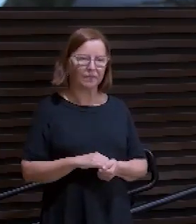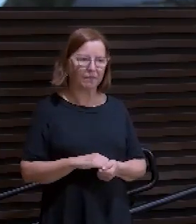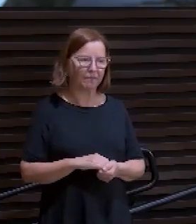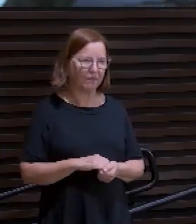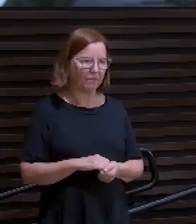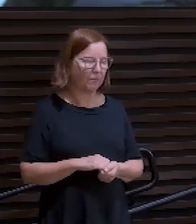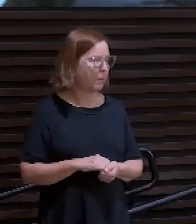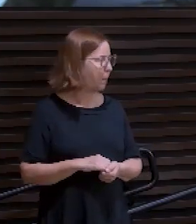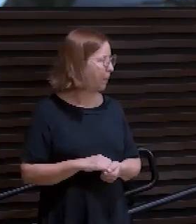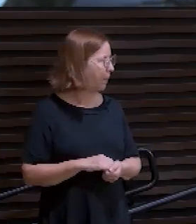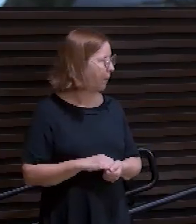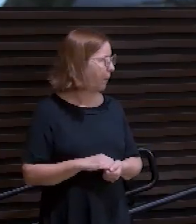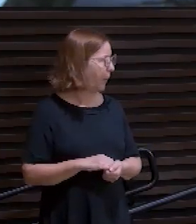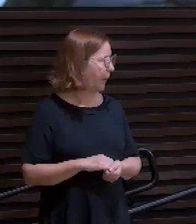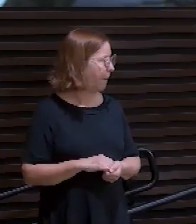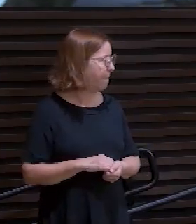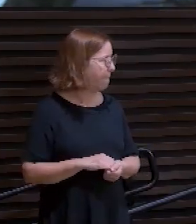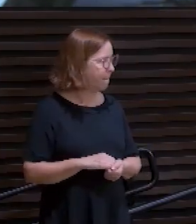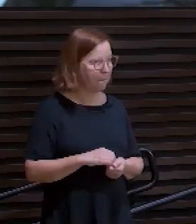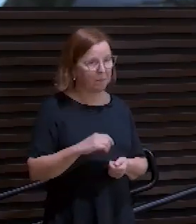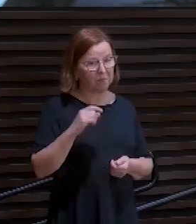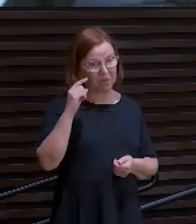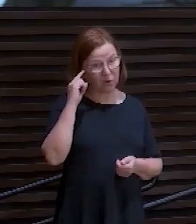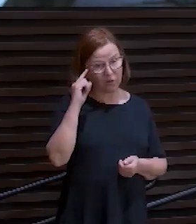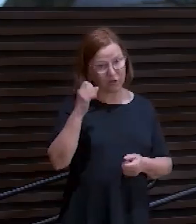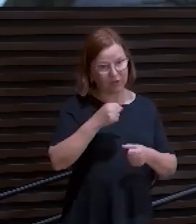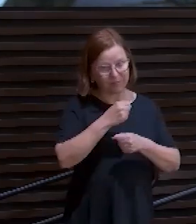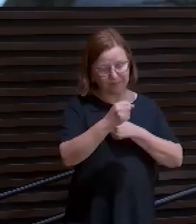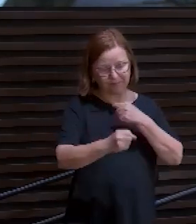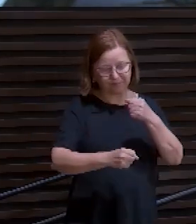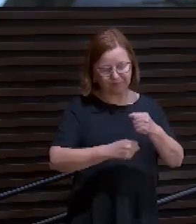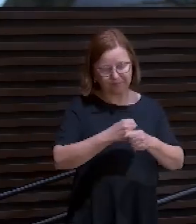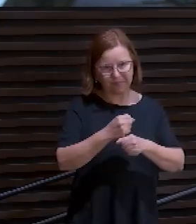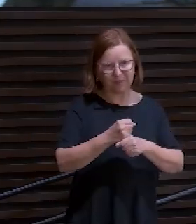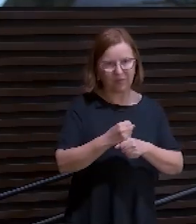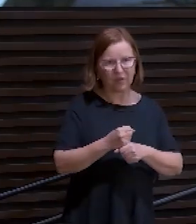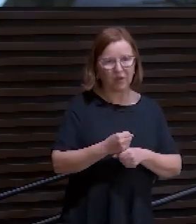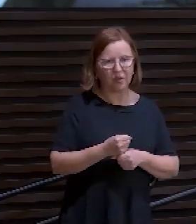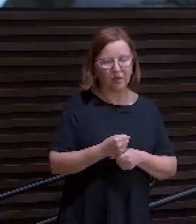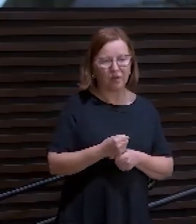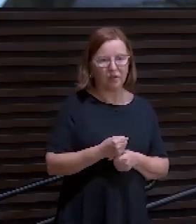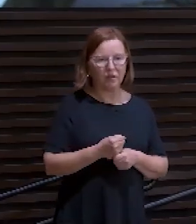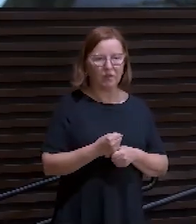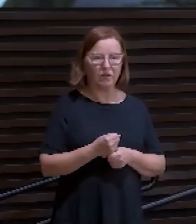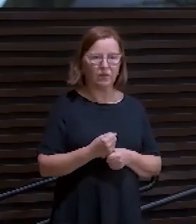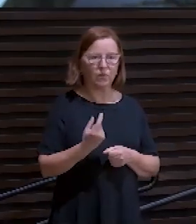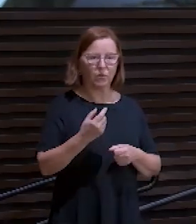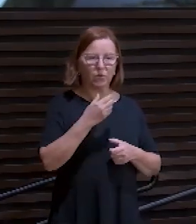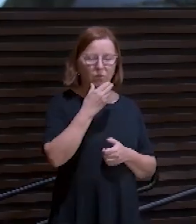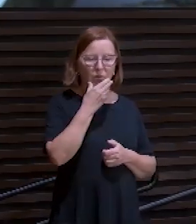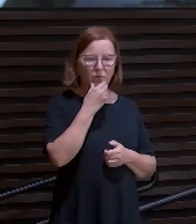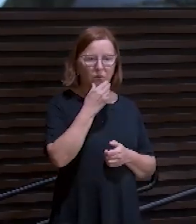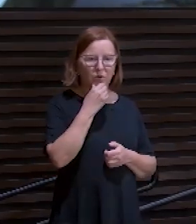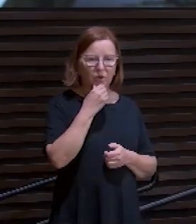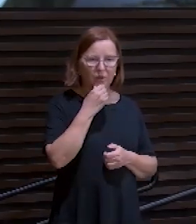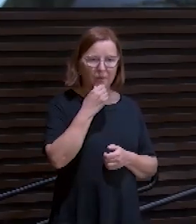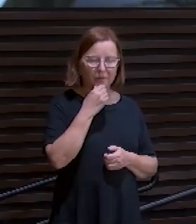Um dia, muitos anos depois, um homem chamado Saulo de Tarso ia pelo caminho de Damasco